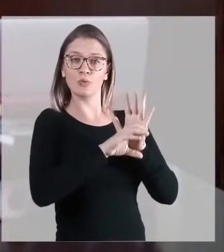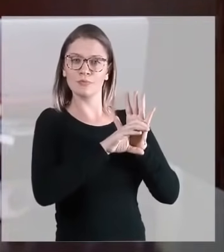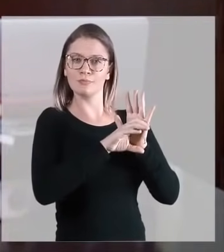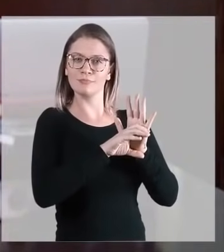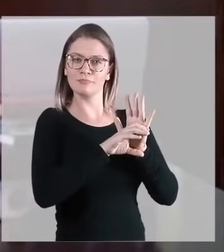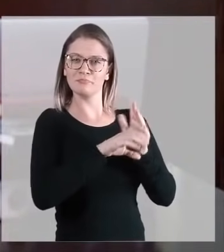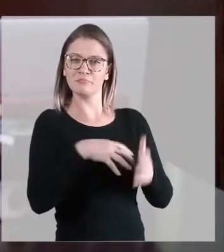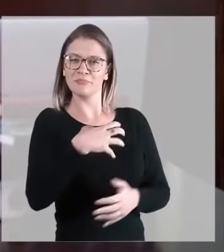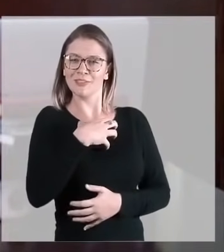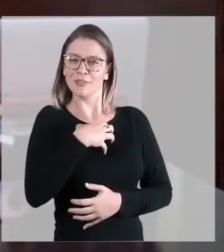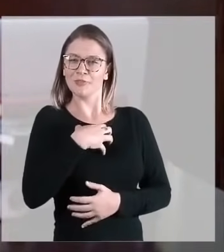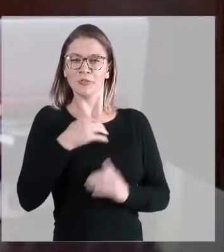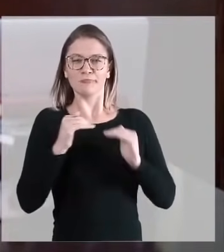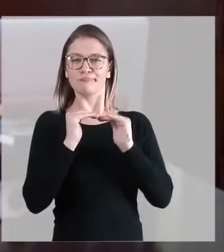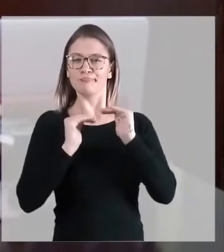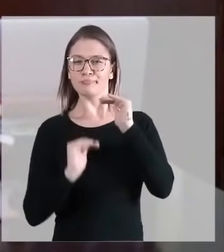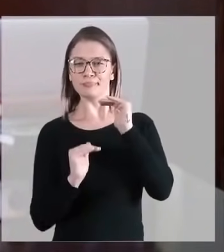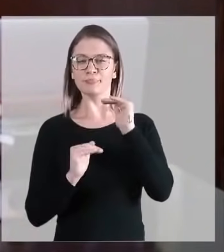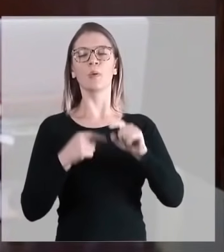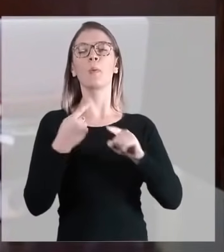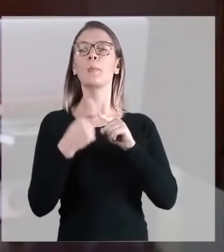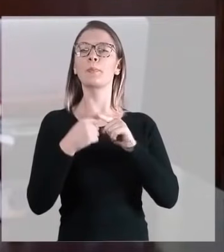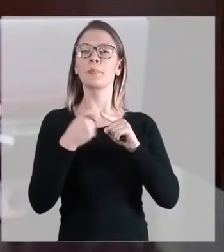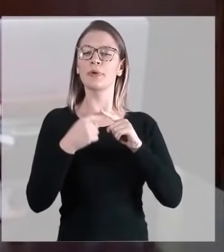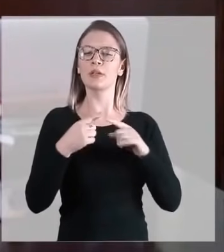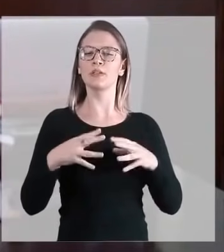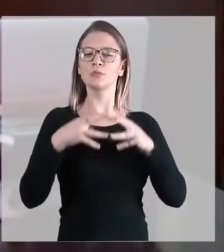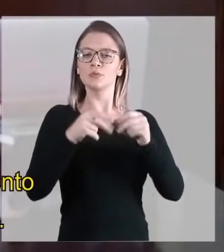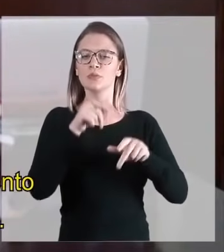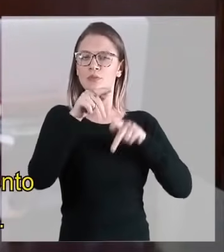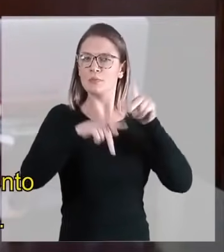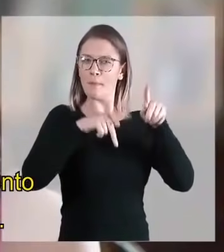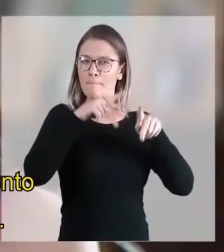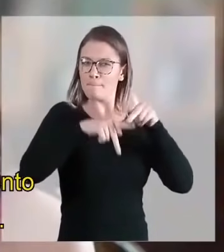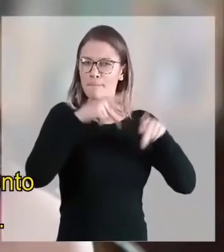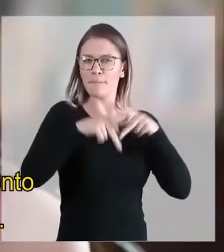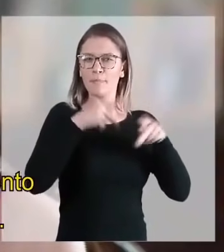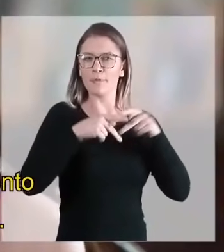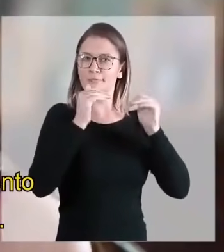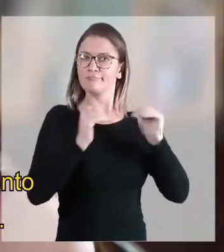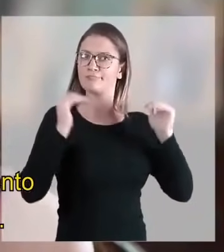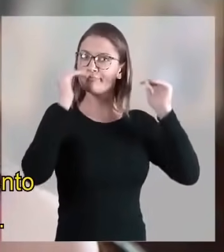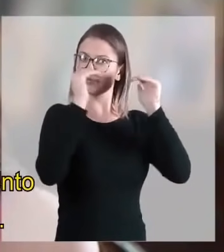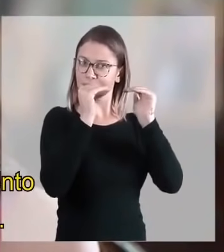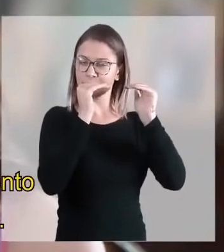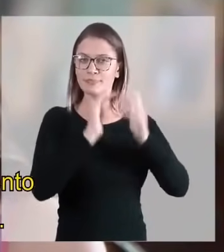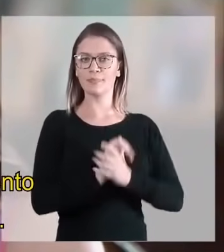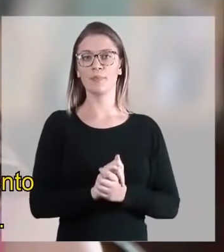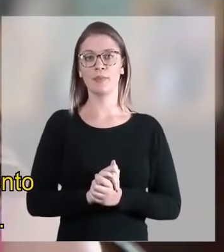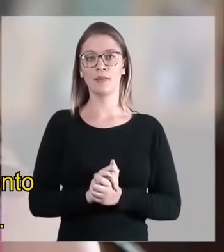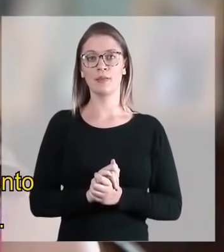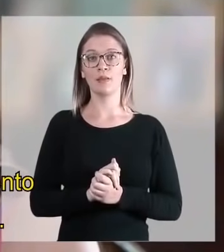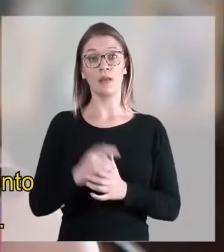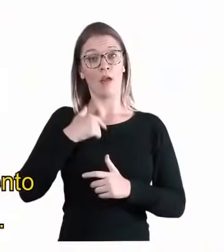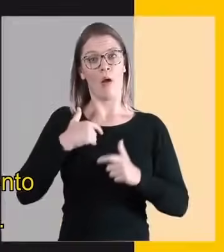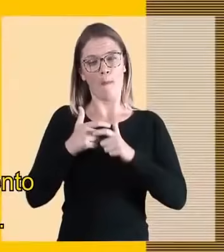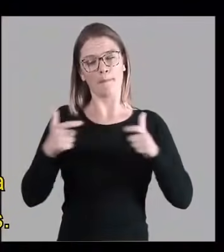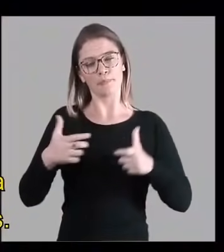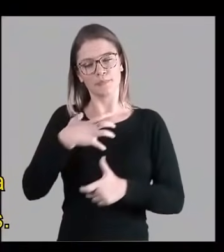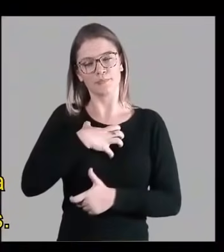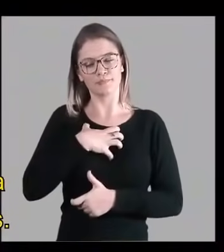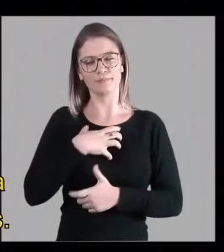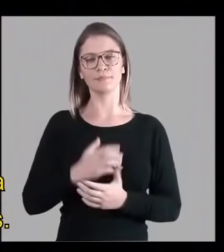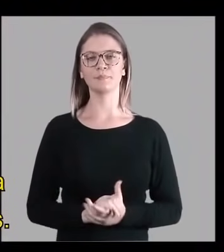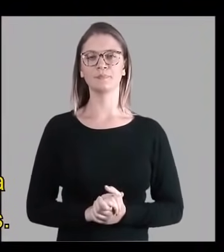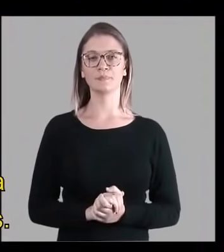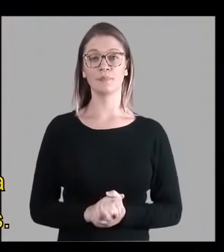até diminuída diante de tantas pessoas capacitadas para falarem desse assunto. O que aumenta ainda mais o sentimento de honra de estar aqui com vocês.